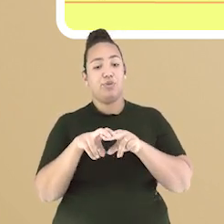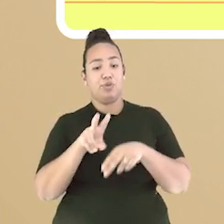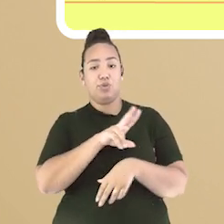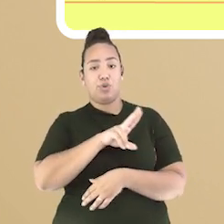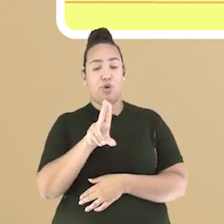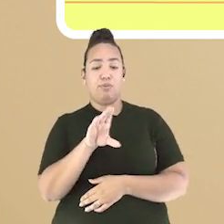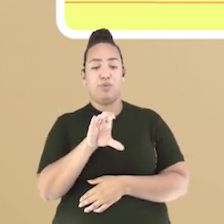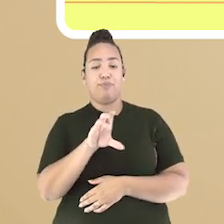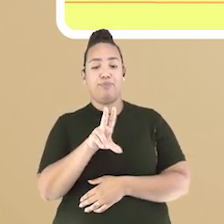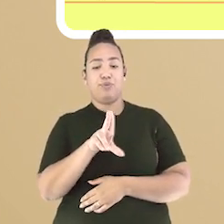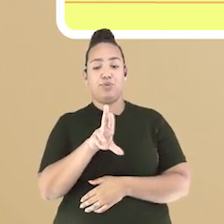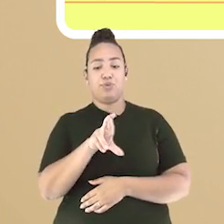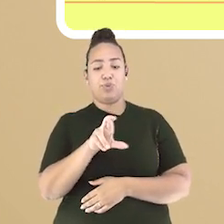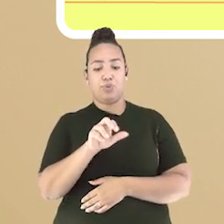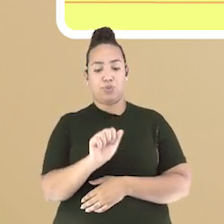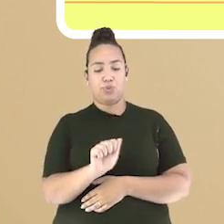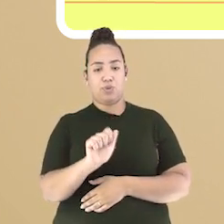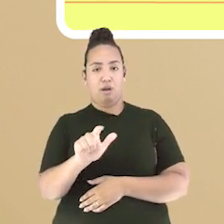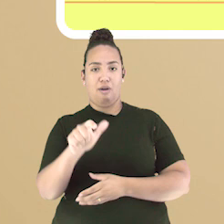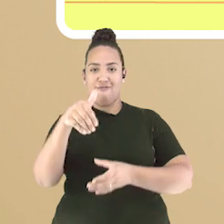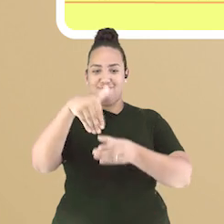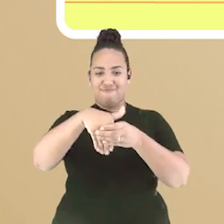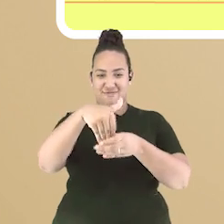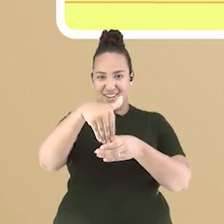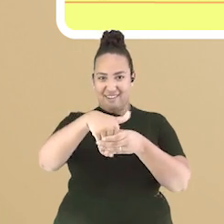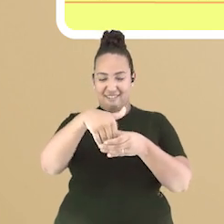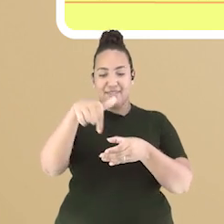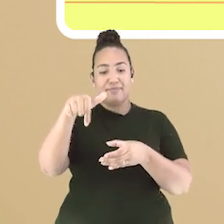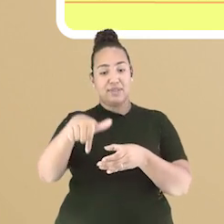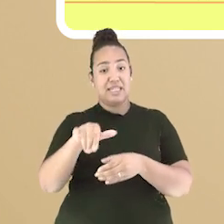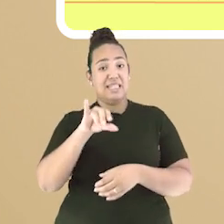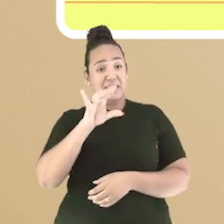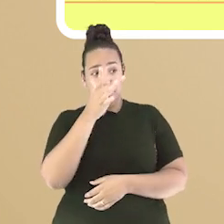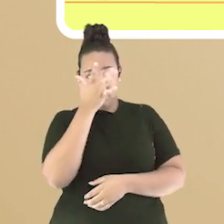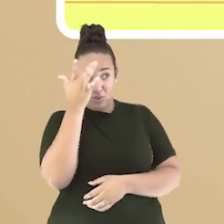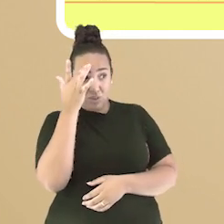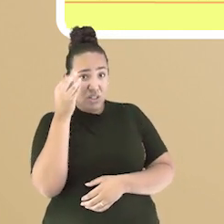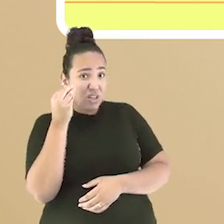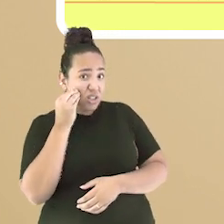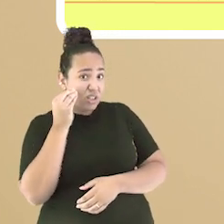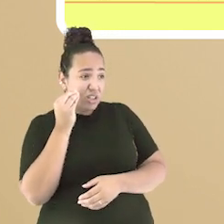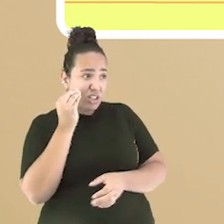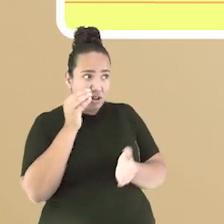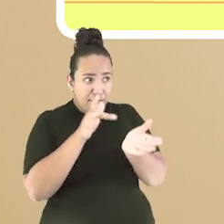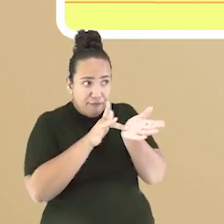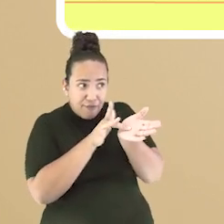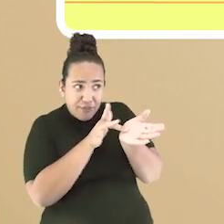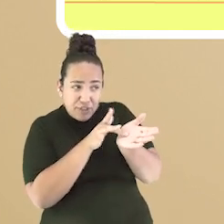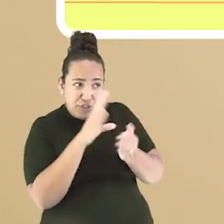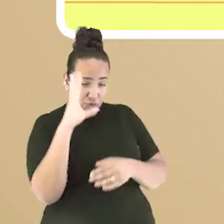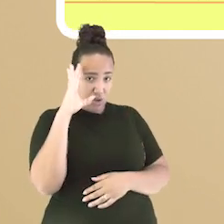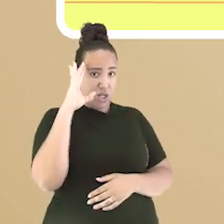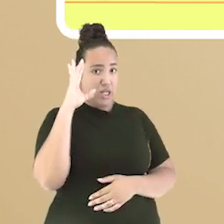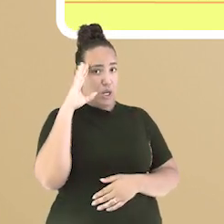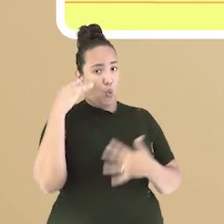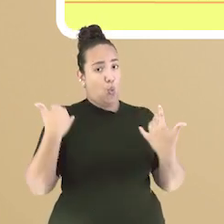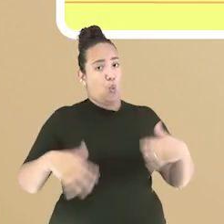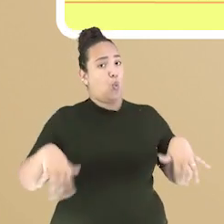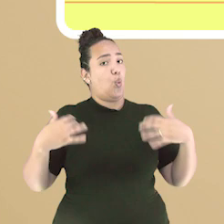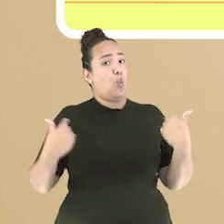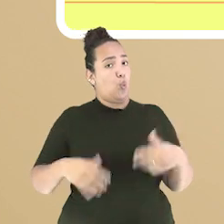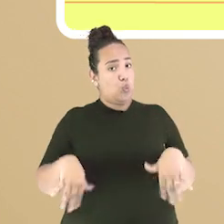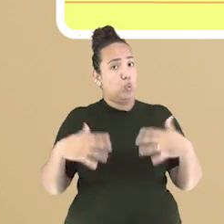termo curral eleitoral. E ai de quem tentasse sair dali ou passar a perna no coronel. Eu não gosto nem de